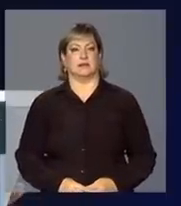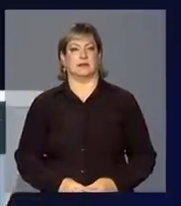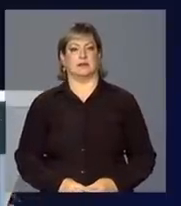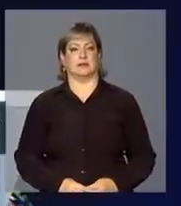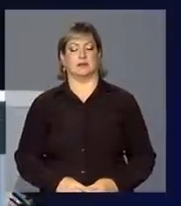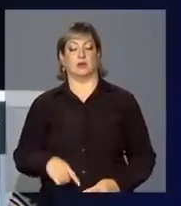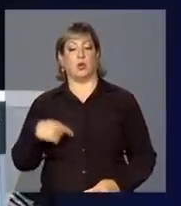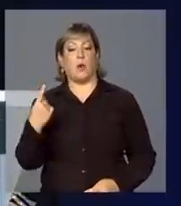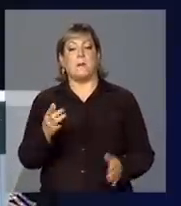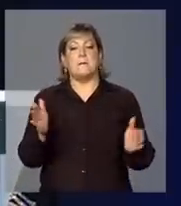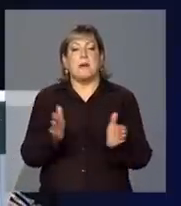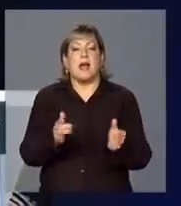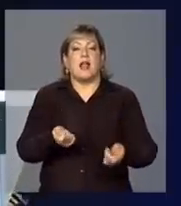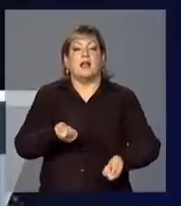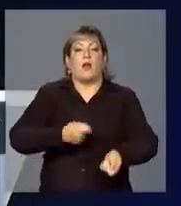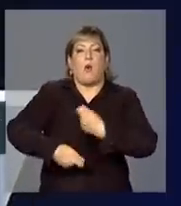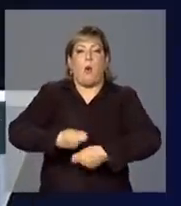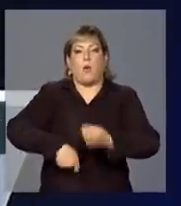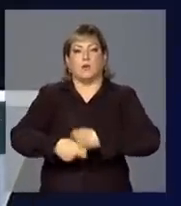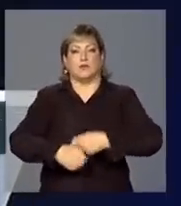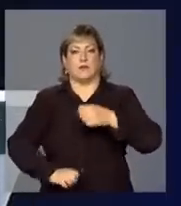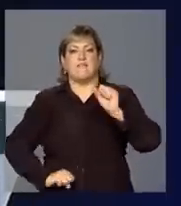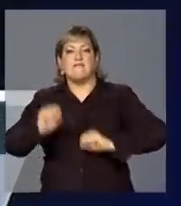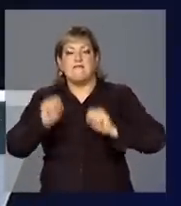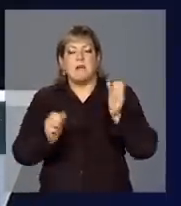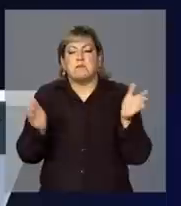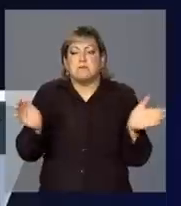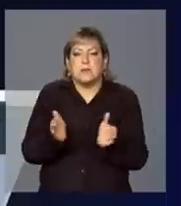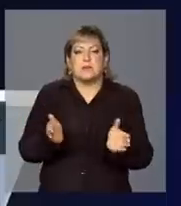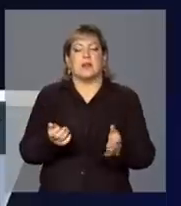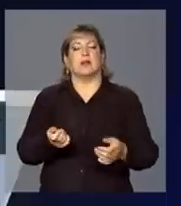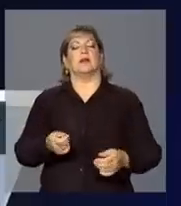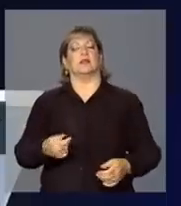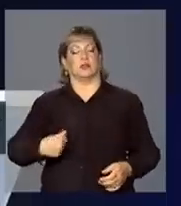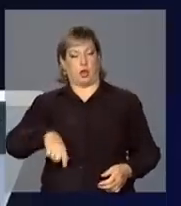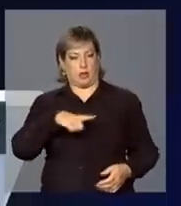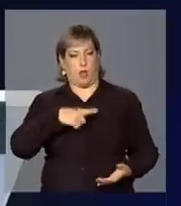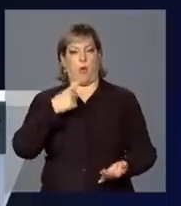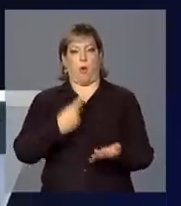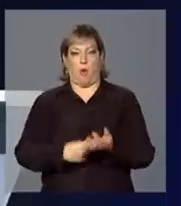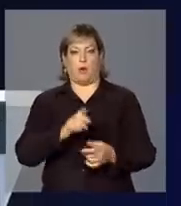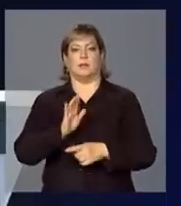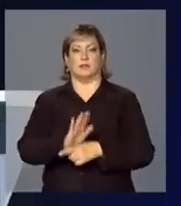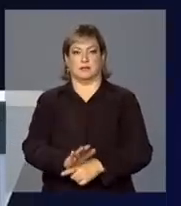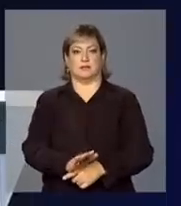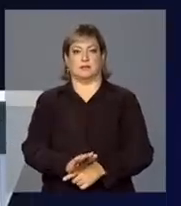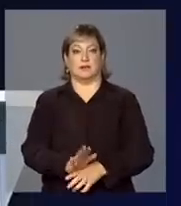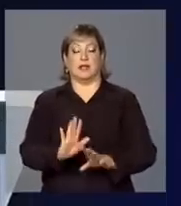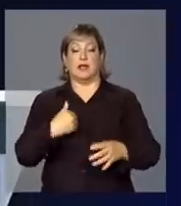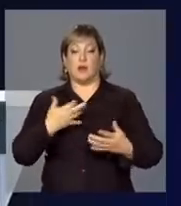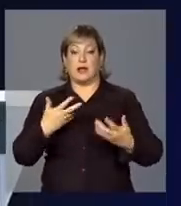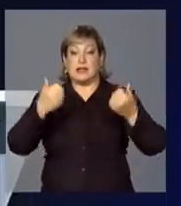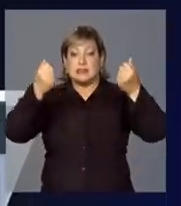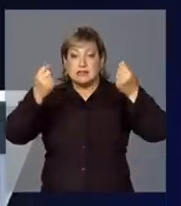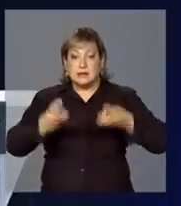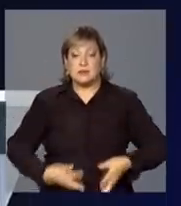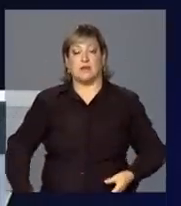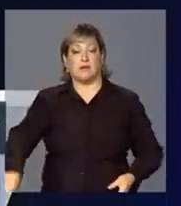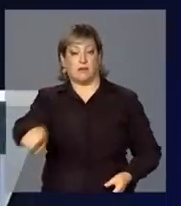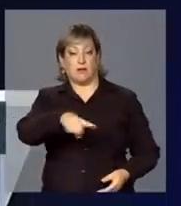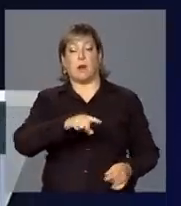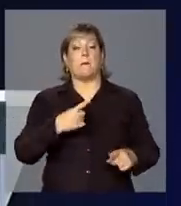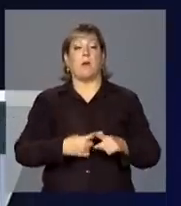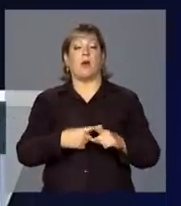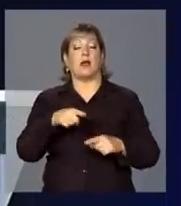os pequenos negócios. E aí eu queria explicar para os senhores por que isso vai ficar cada